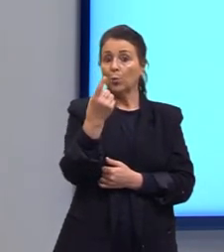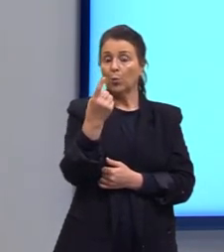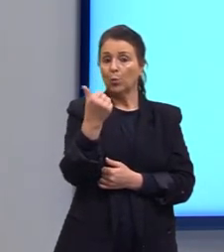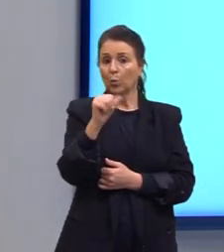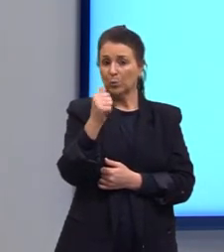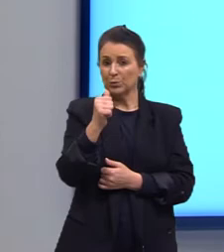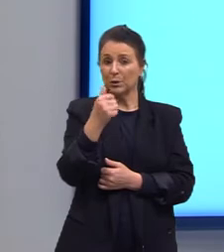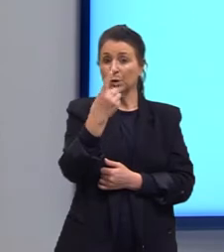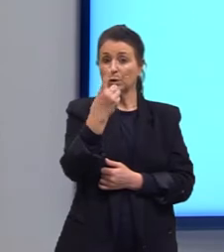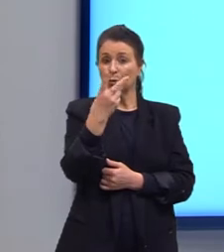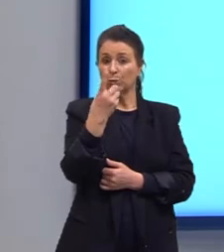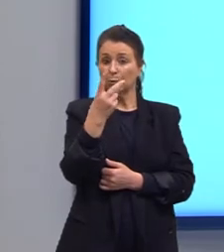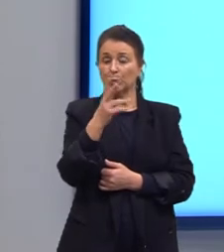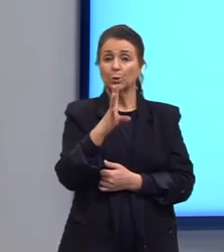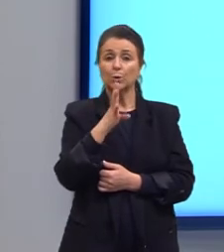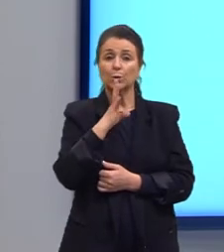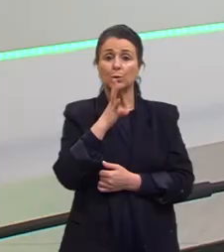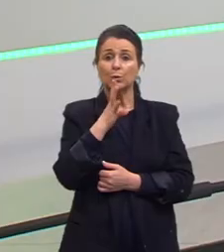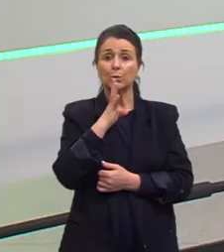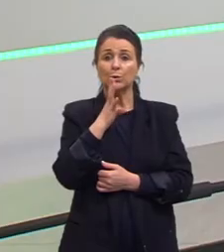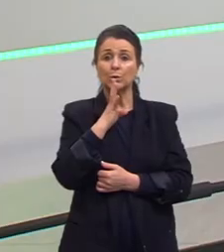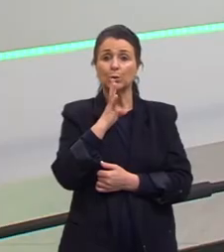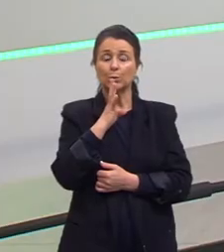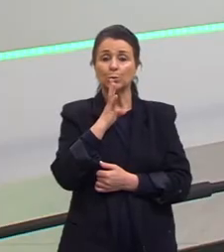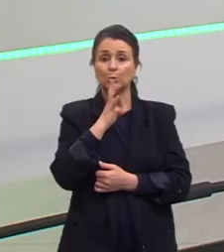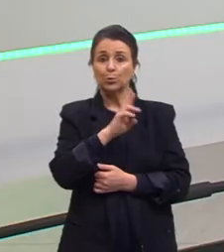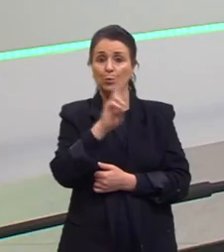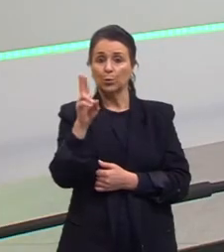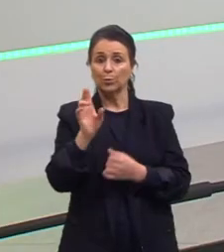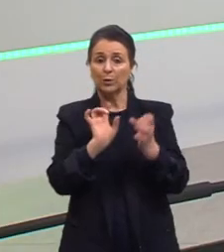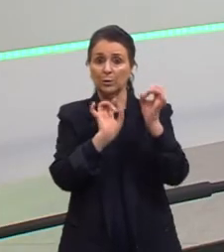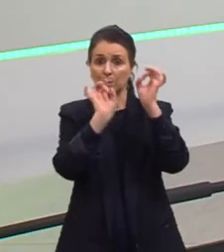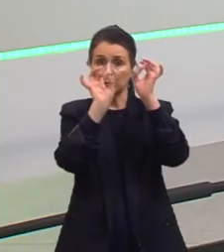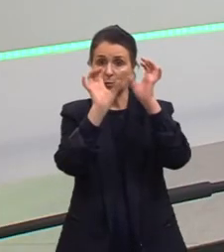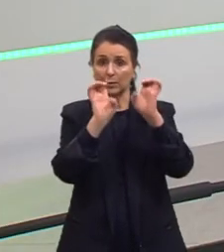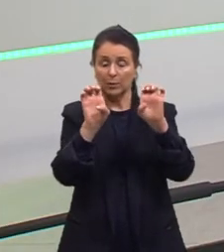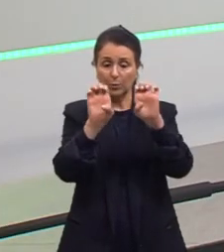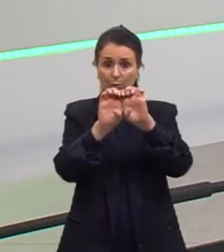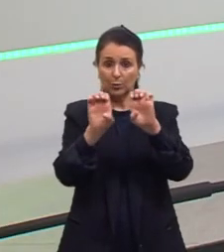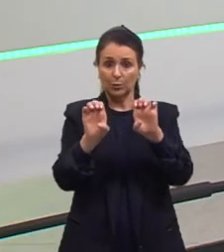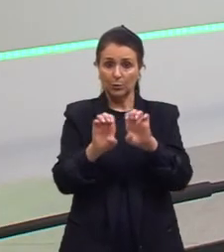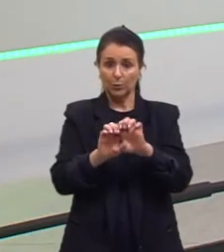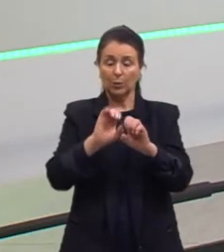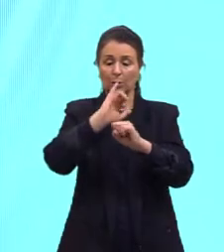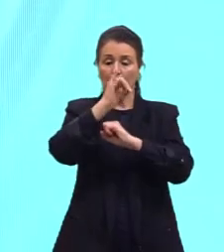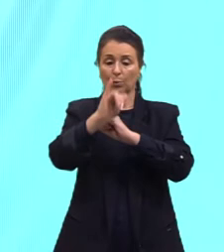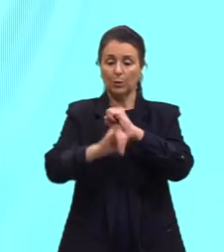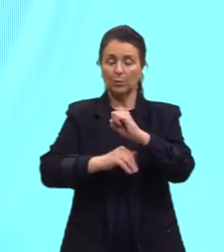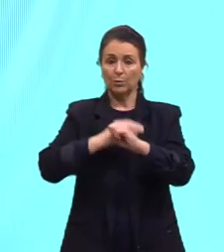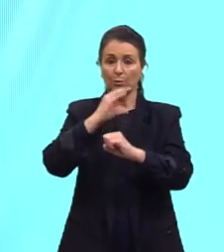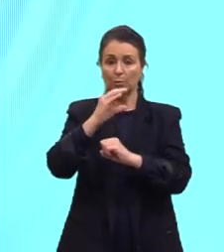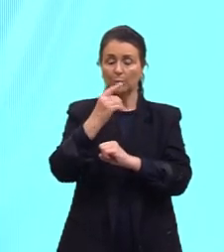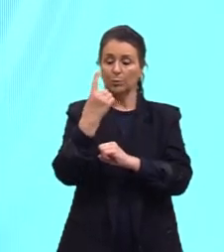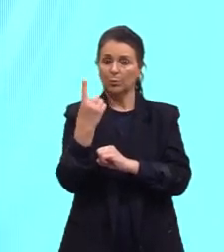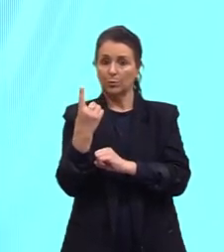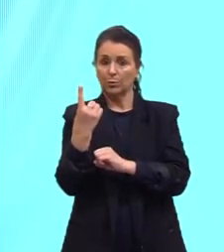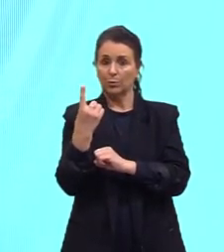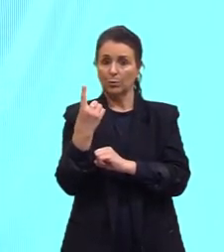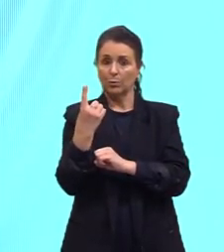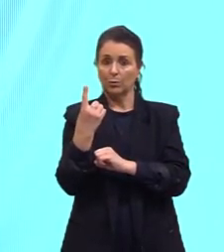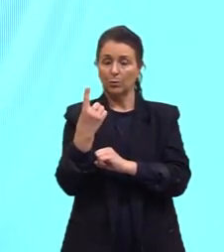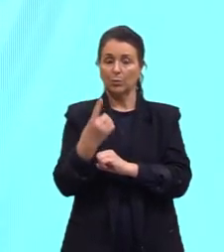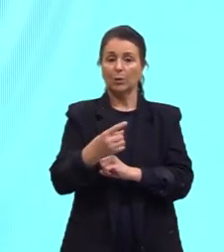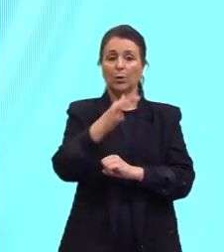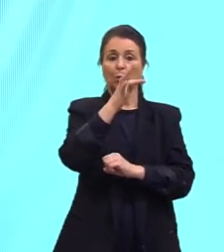CFC 11 também é conhecido como Freon aqui a estrutura se você olhar é um átomo de carbono com um defure